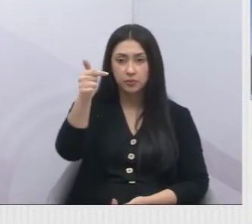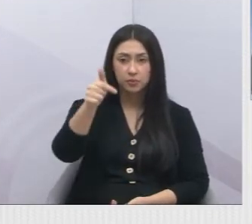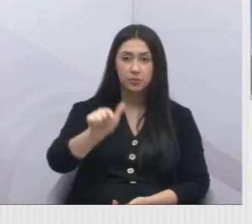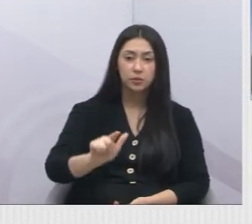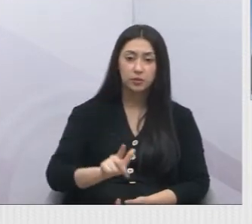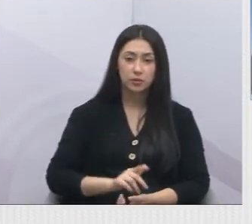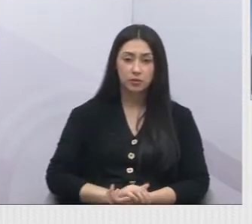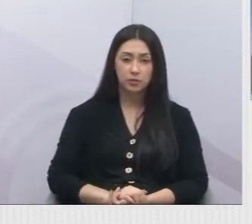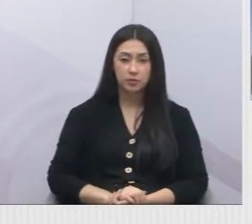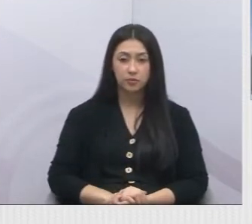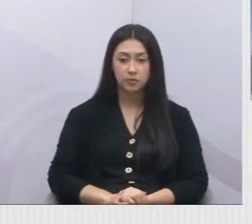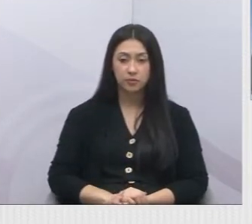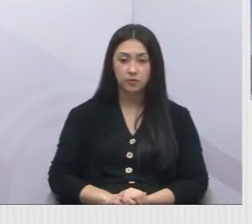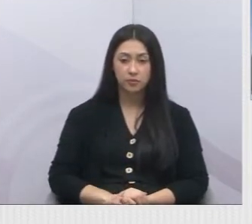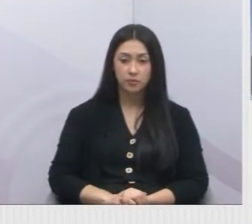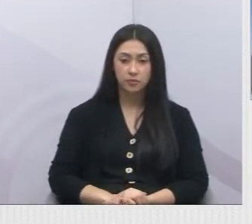próxima.